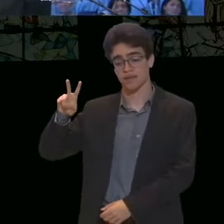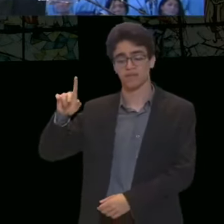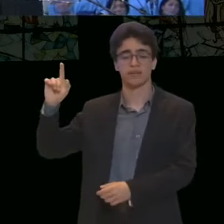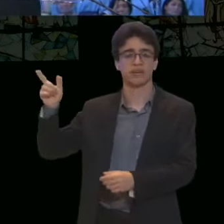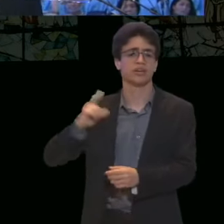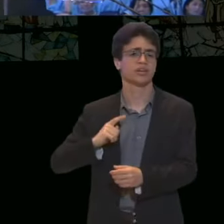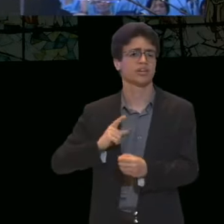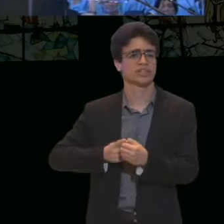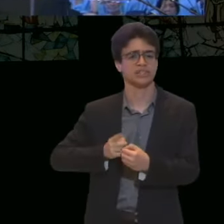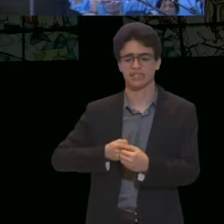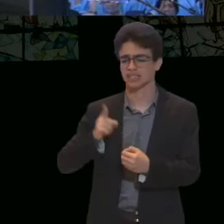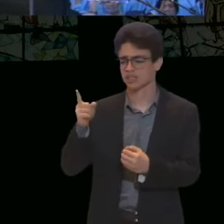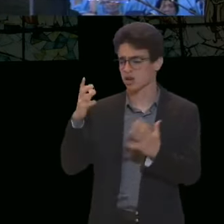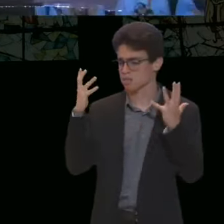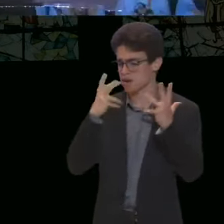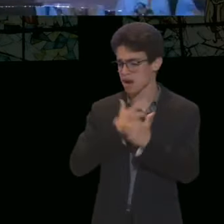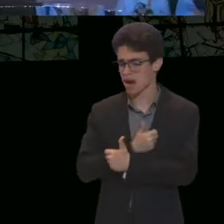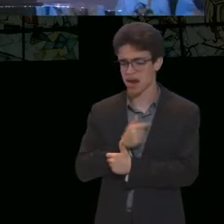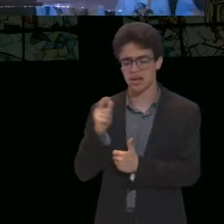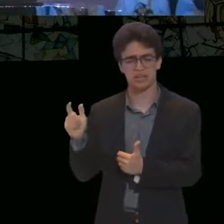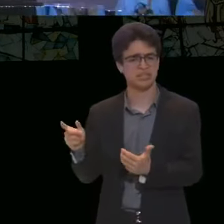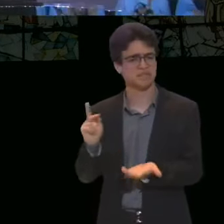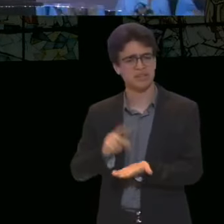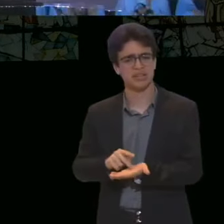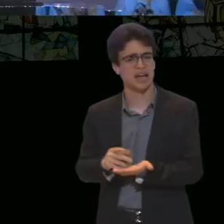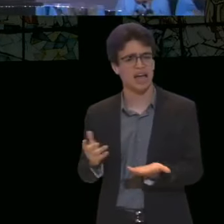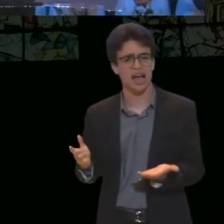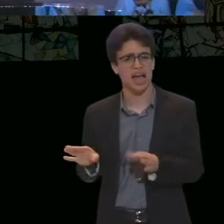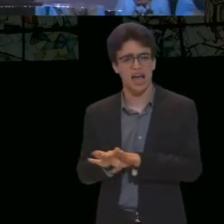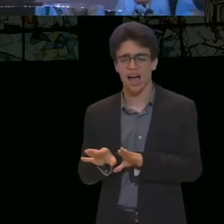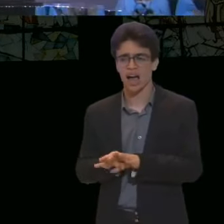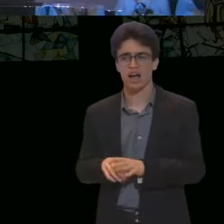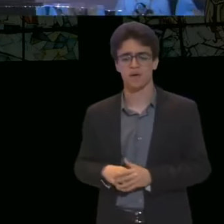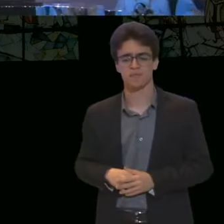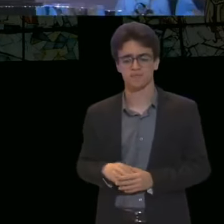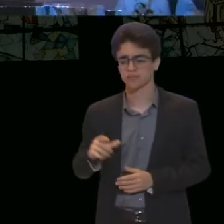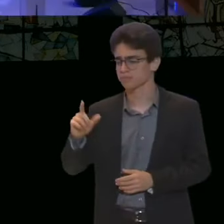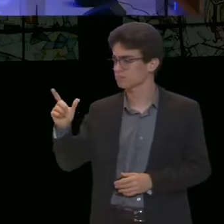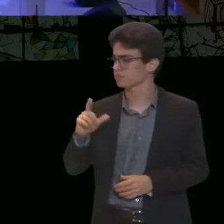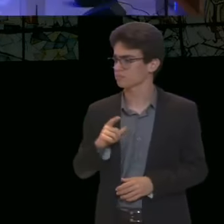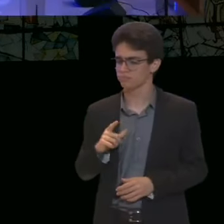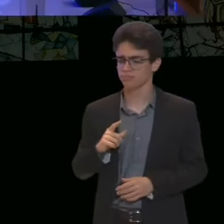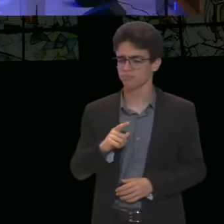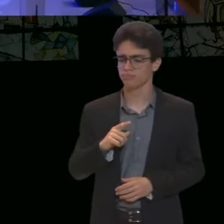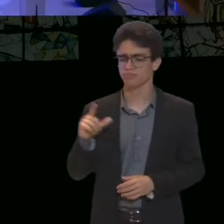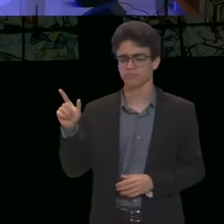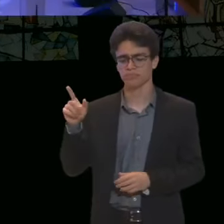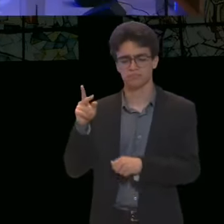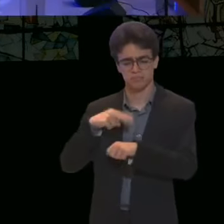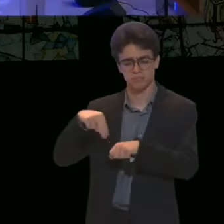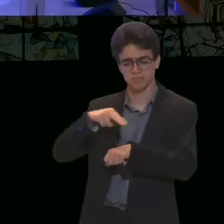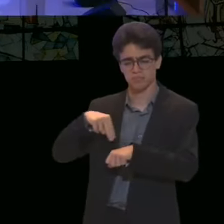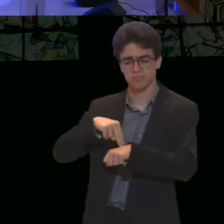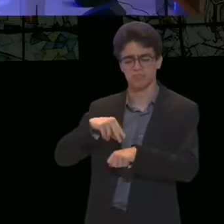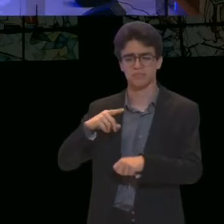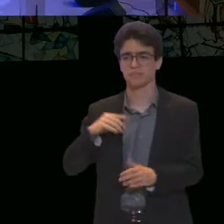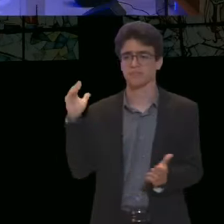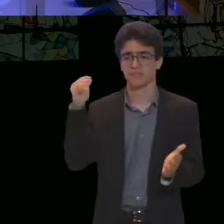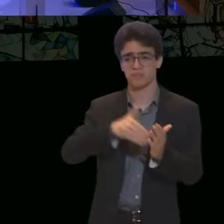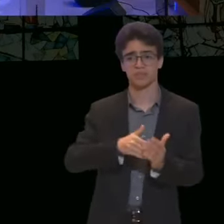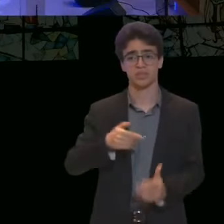fenomenal. Ela é uma cidade que as notações dela montam até o 7º